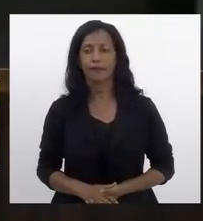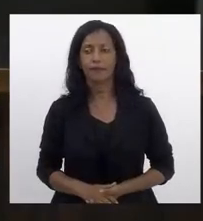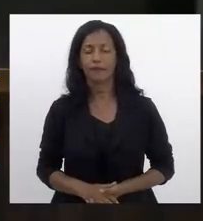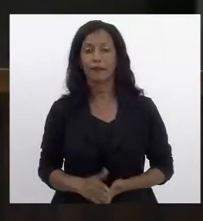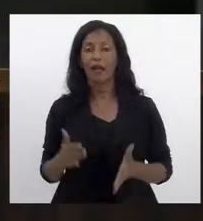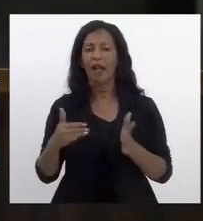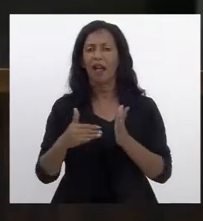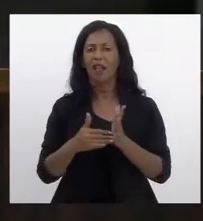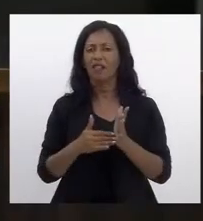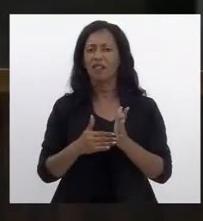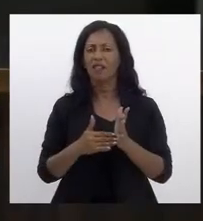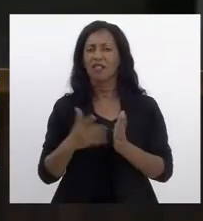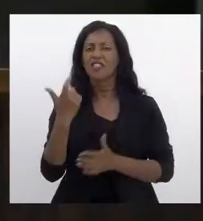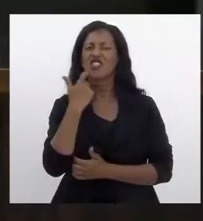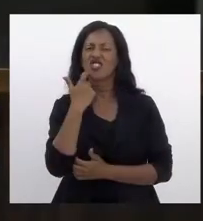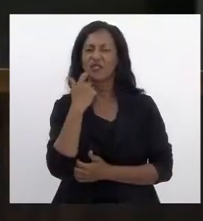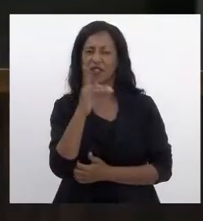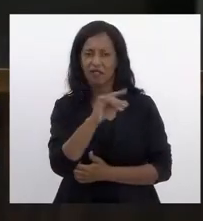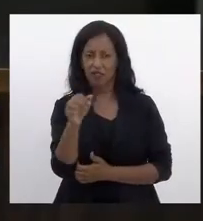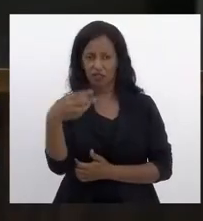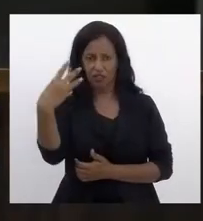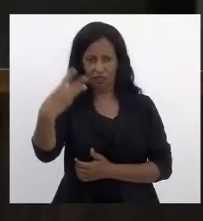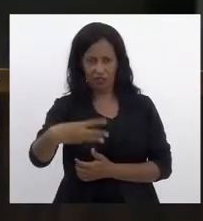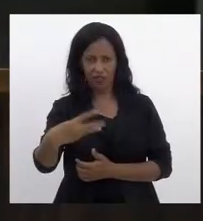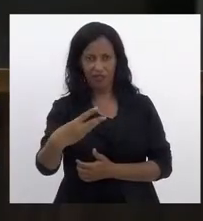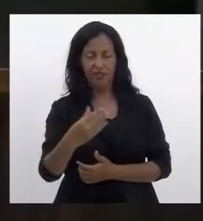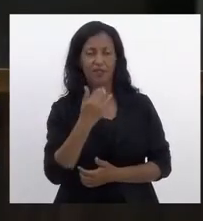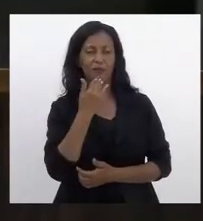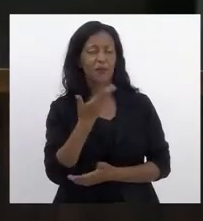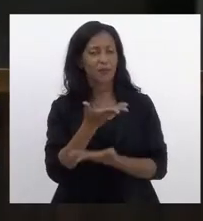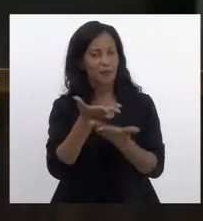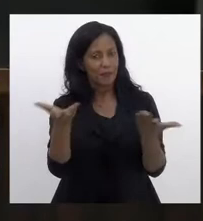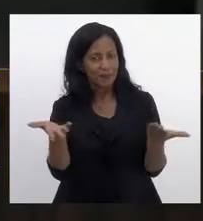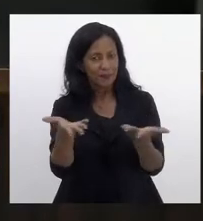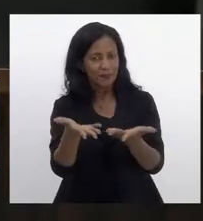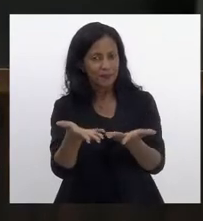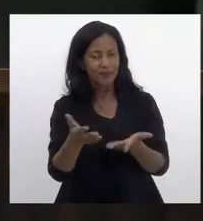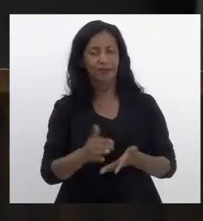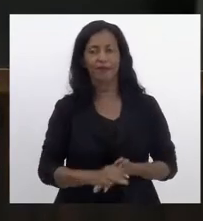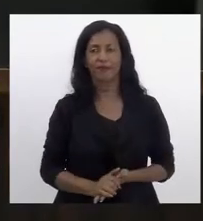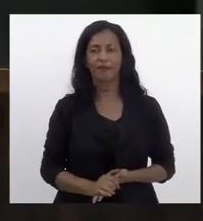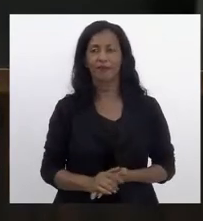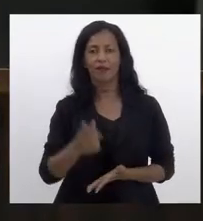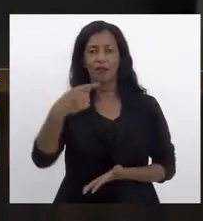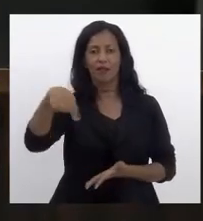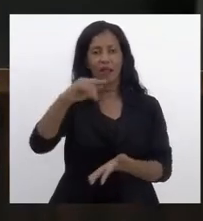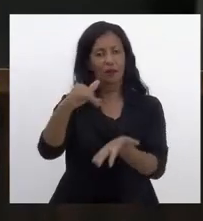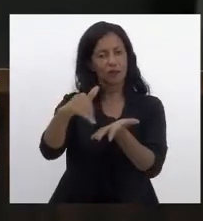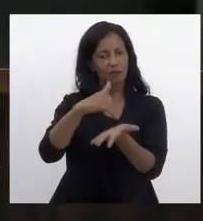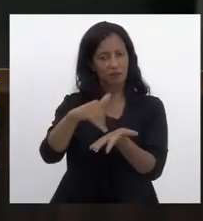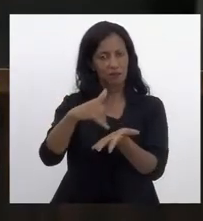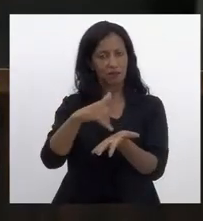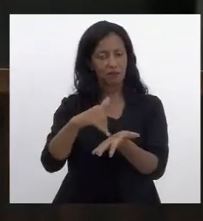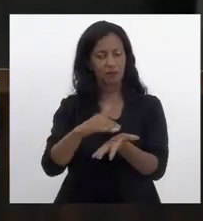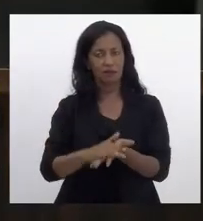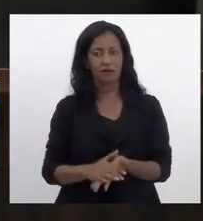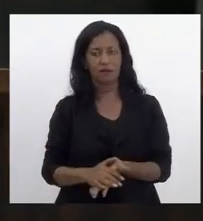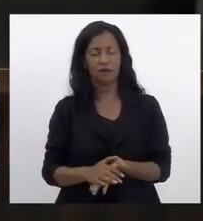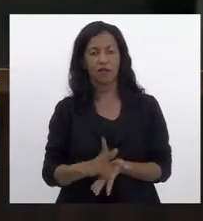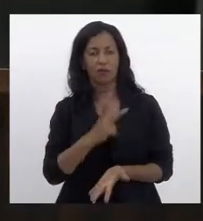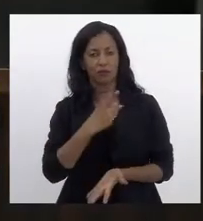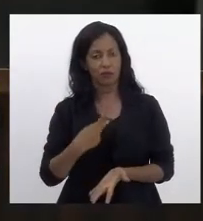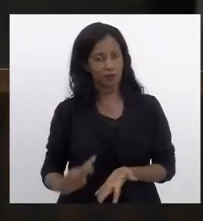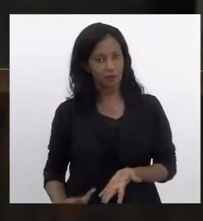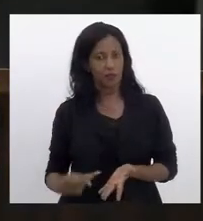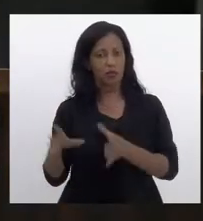até sexta-feira 3. E peço aos secretários, aos